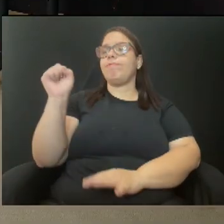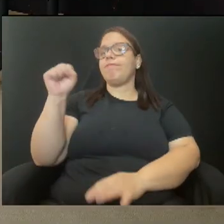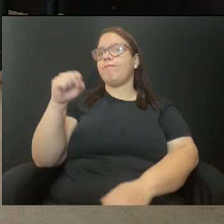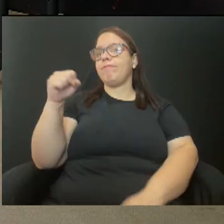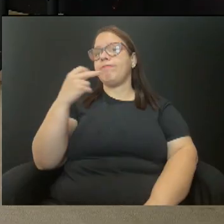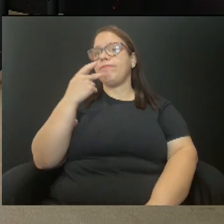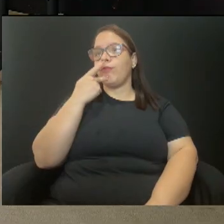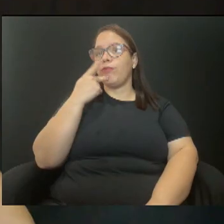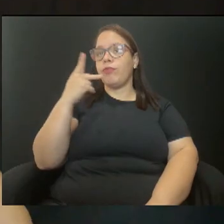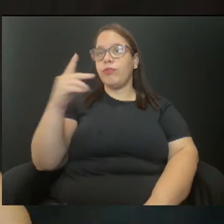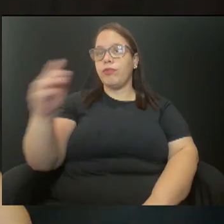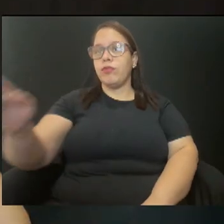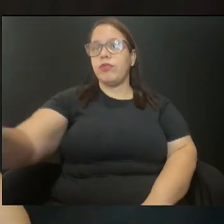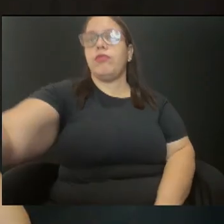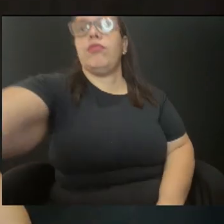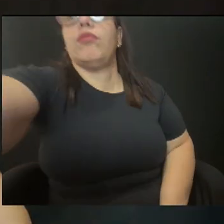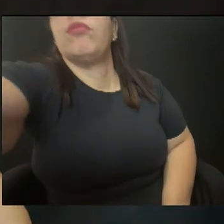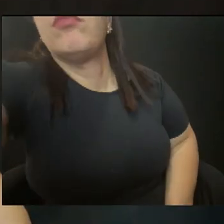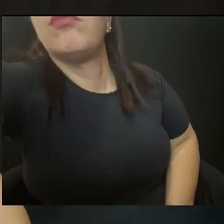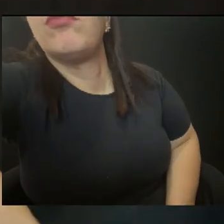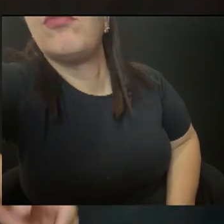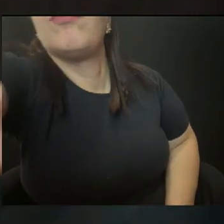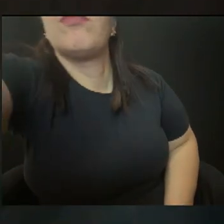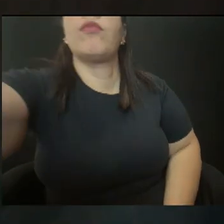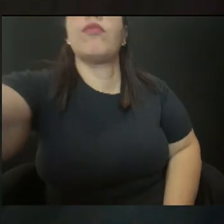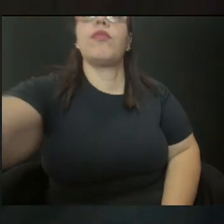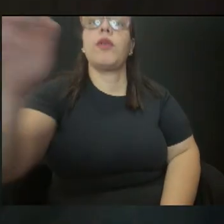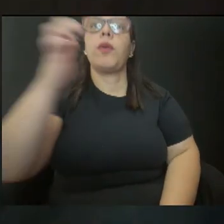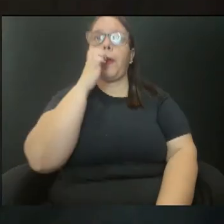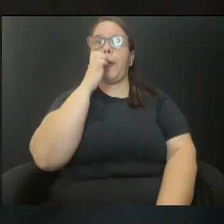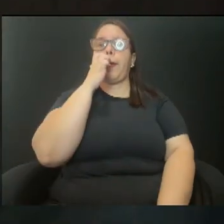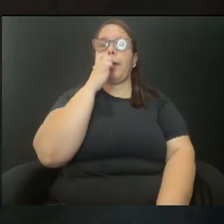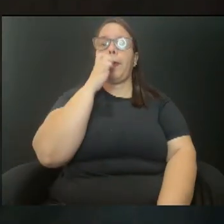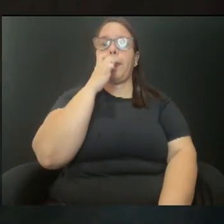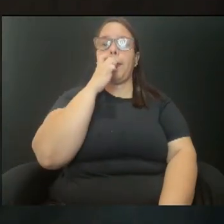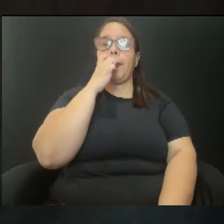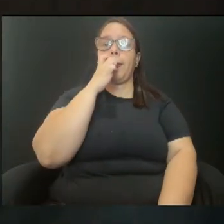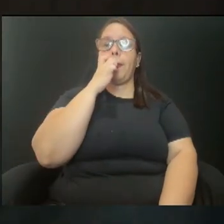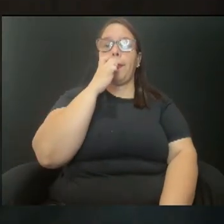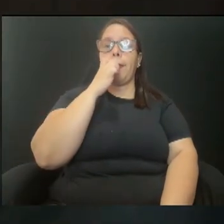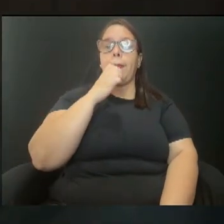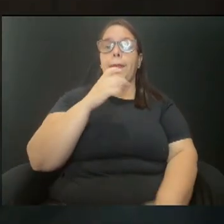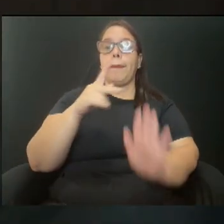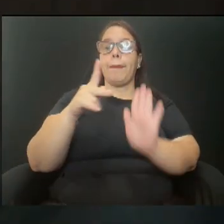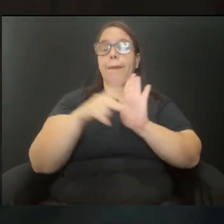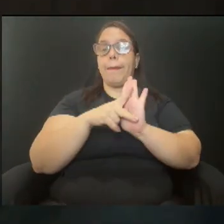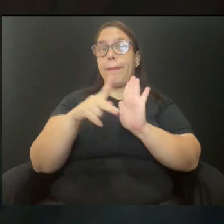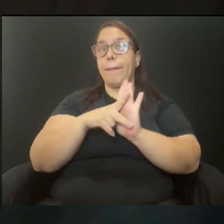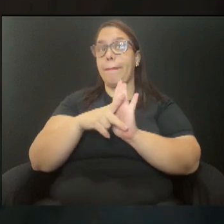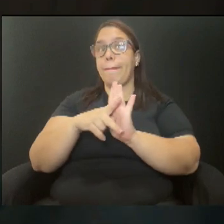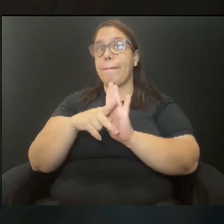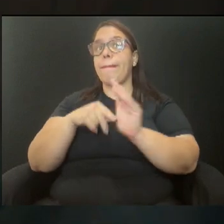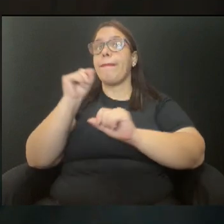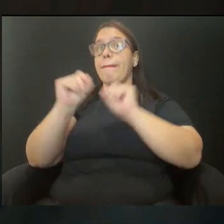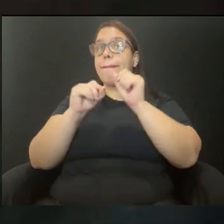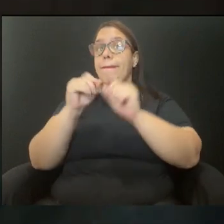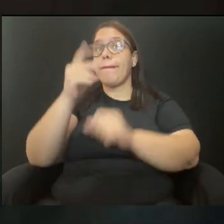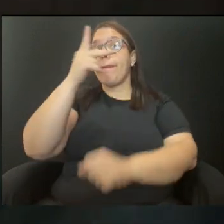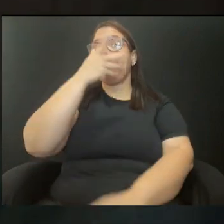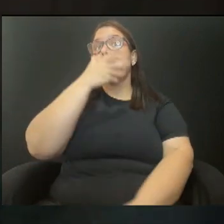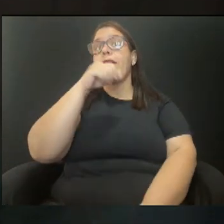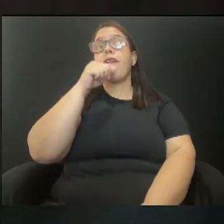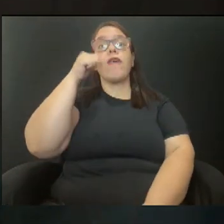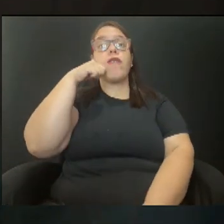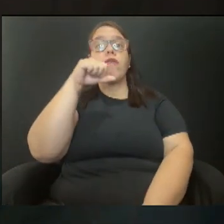importante, pertencimento. Jordi, você atende muito lá no consultório essa questão de pais falando, meu filho ainda não